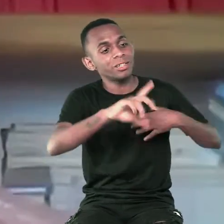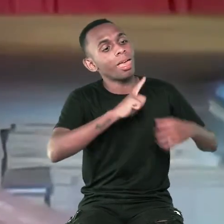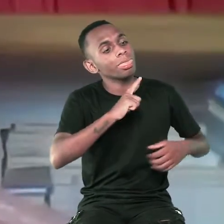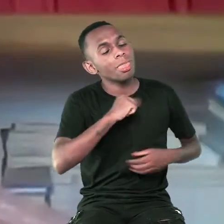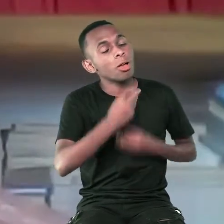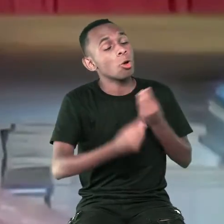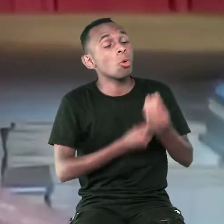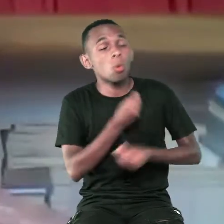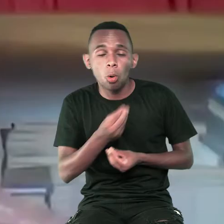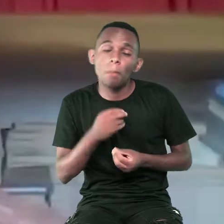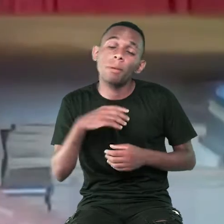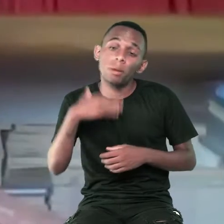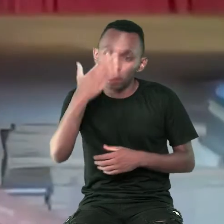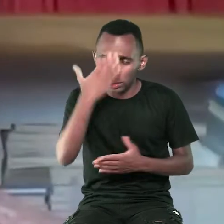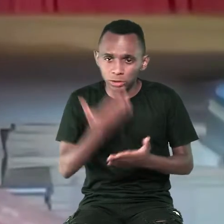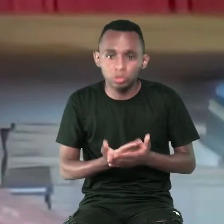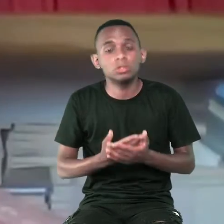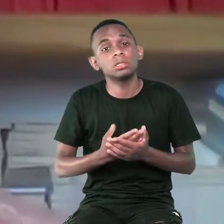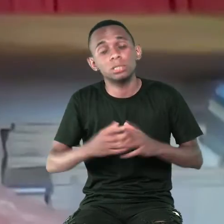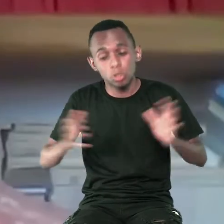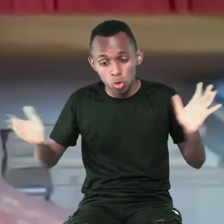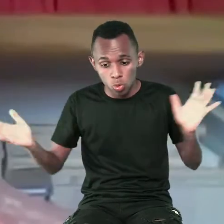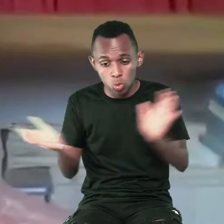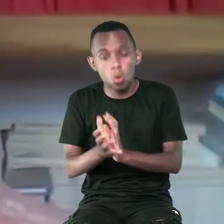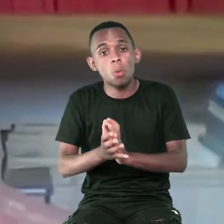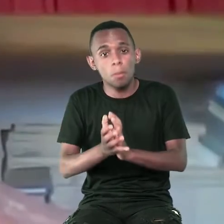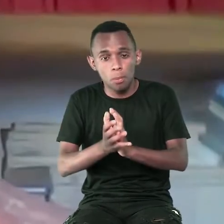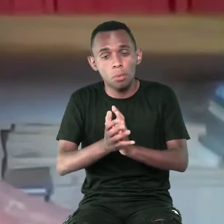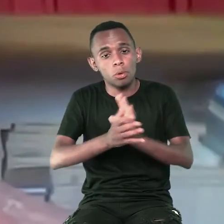eu acho que esse público LGBTQIA+,